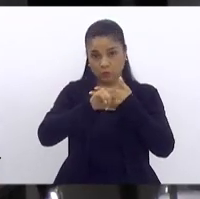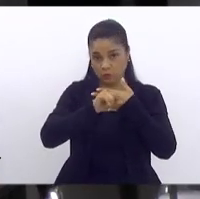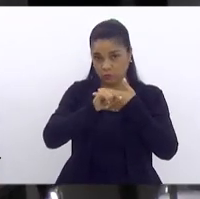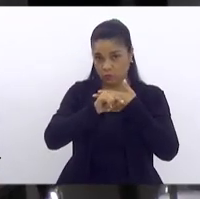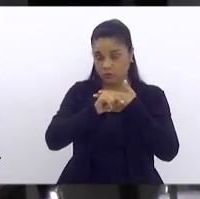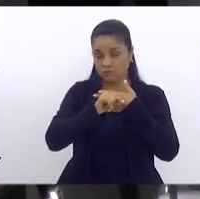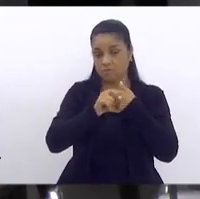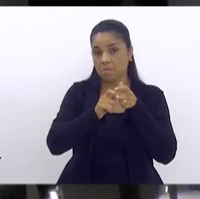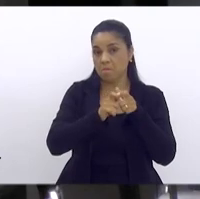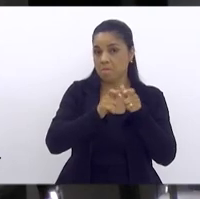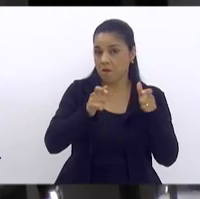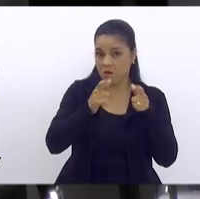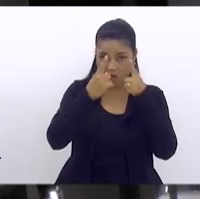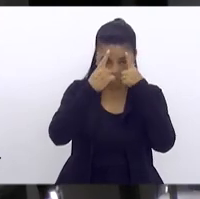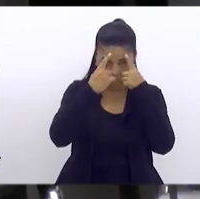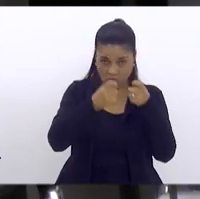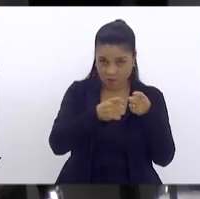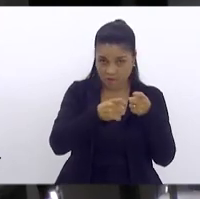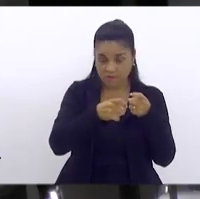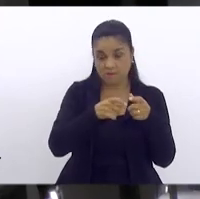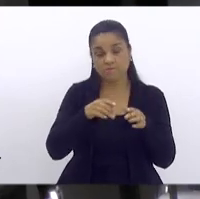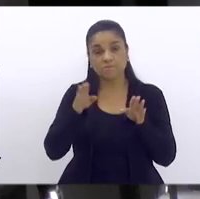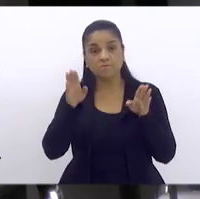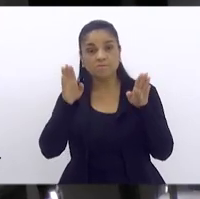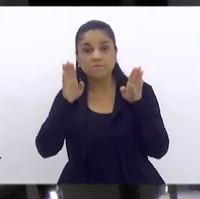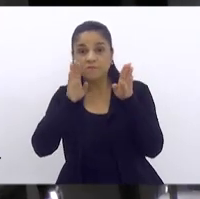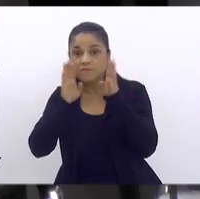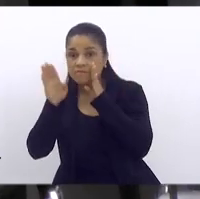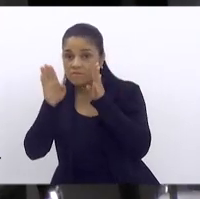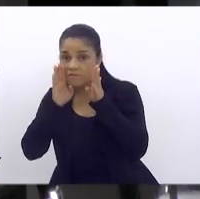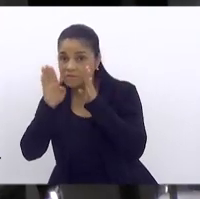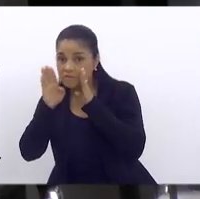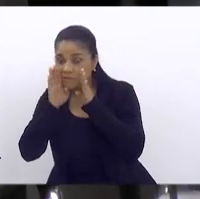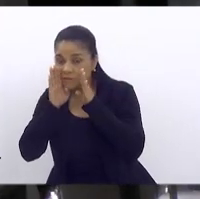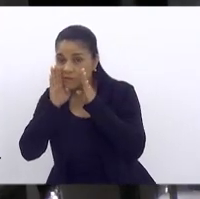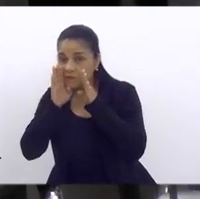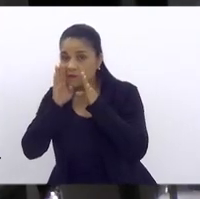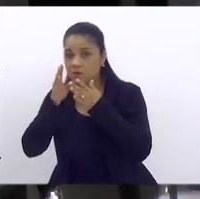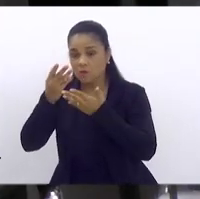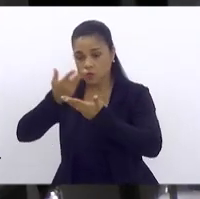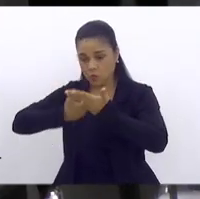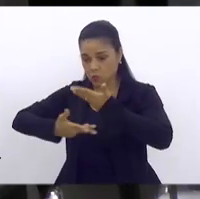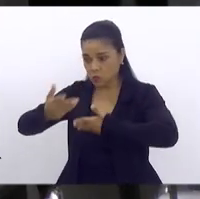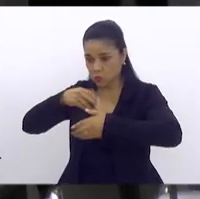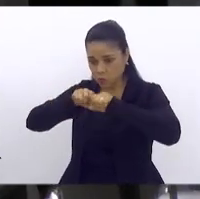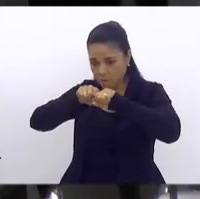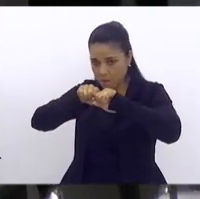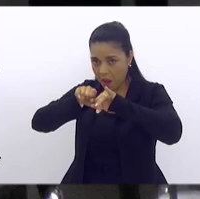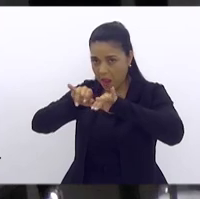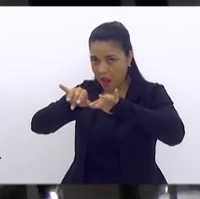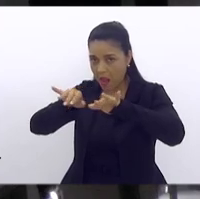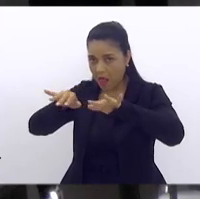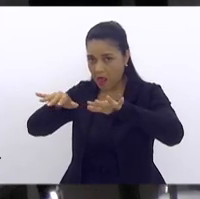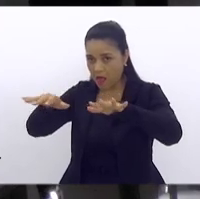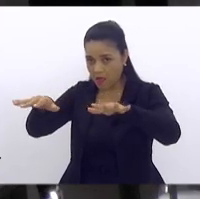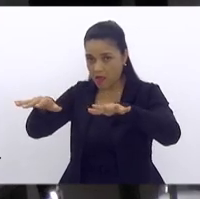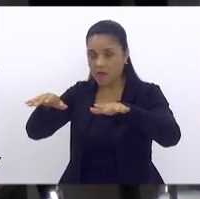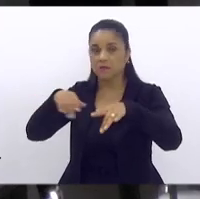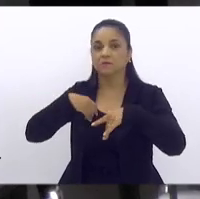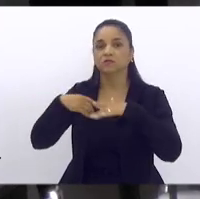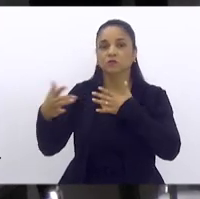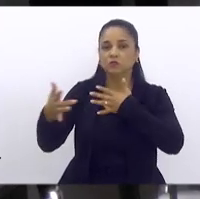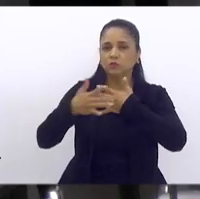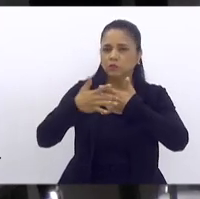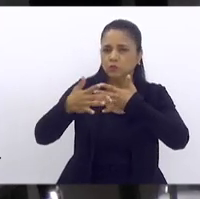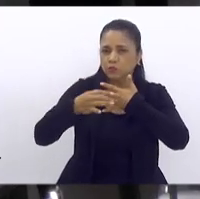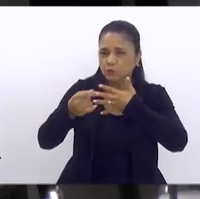de violência, mas o Facebook é onde essa violência circula mais, porque recebe mais comentários, mais